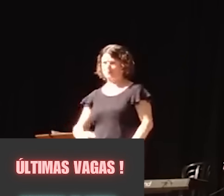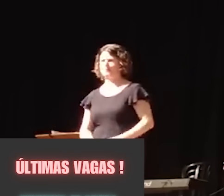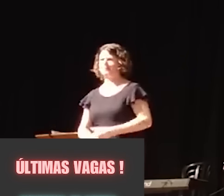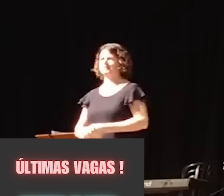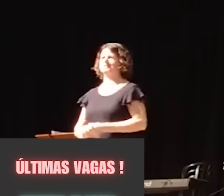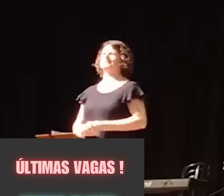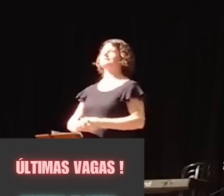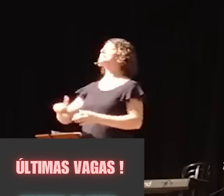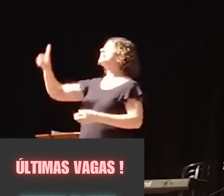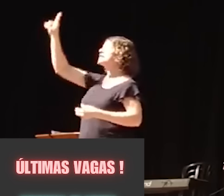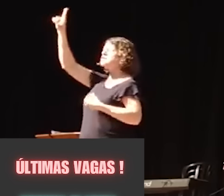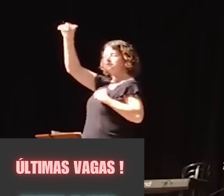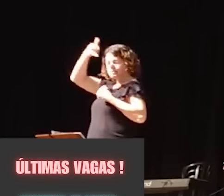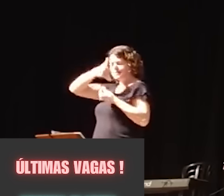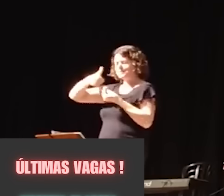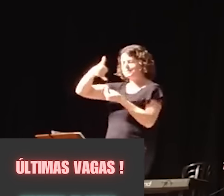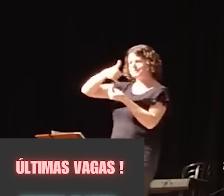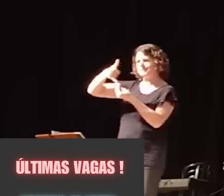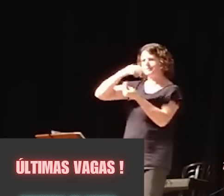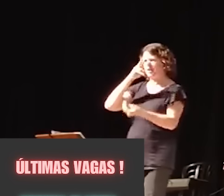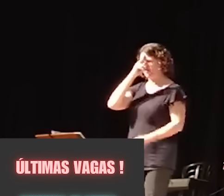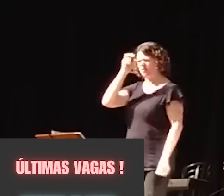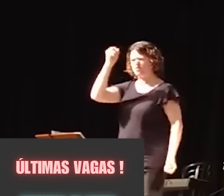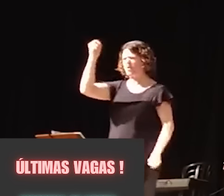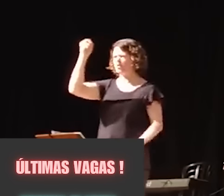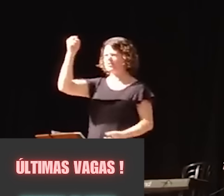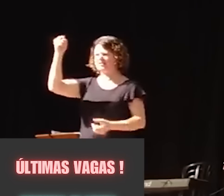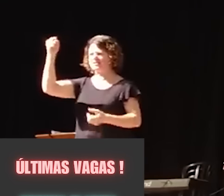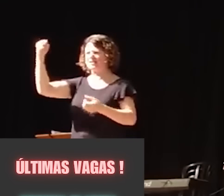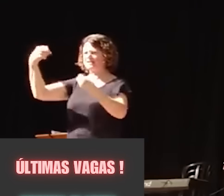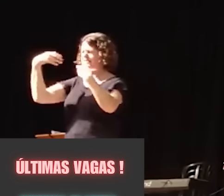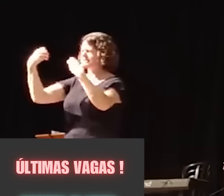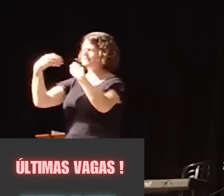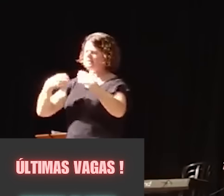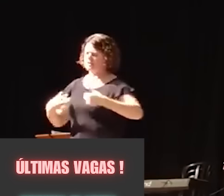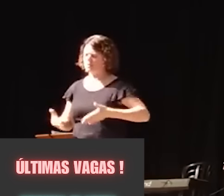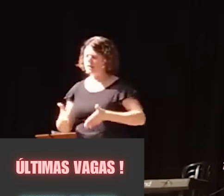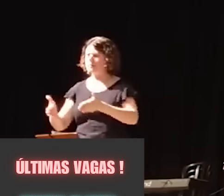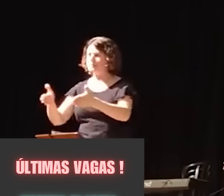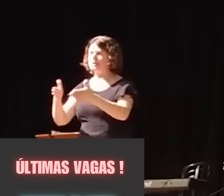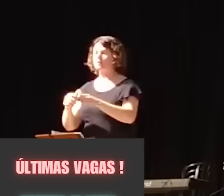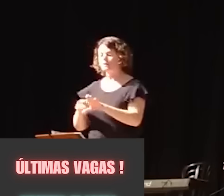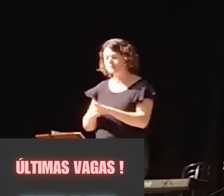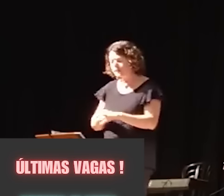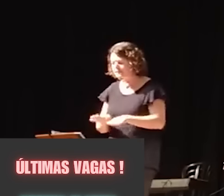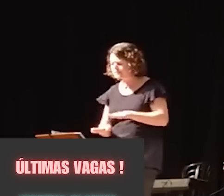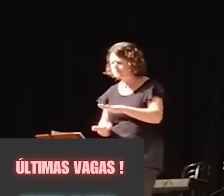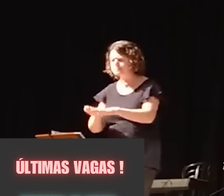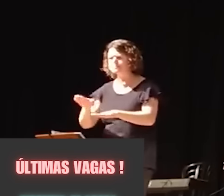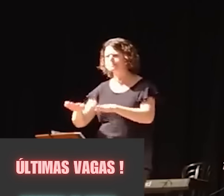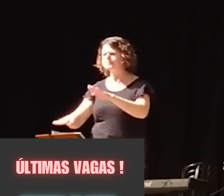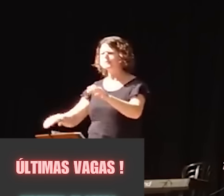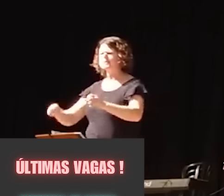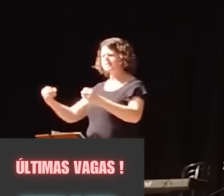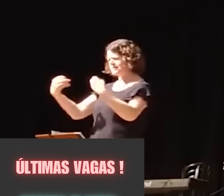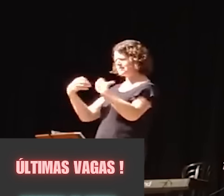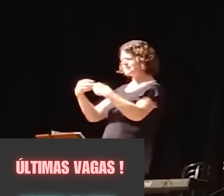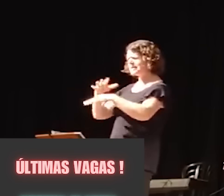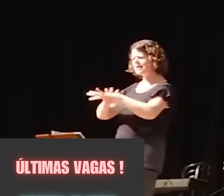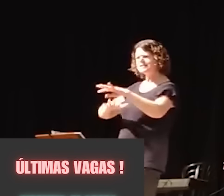e aperfei aperfeiçoa o meu caminho faz os meus pés como das servas e me põe nas alturas ensina as minhas mãos